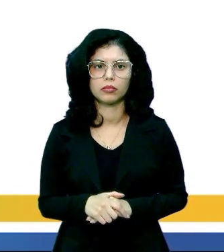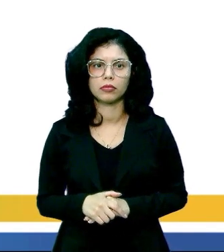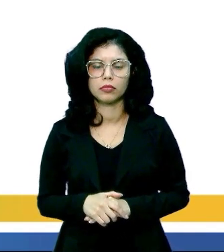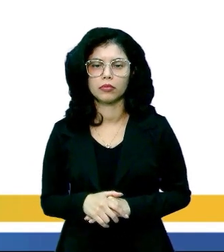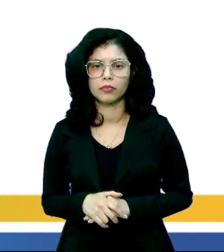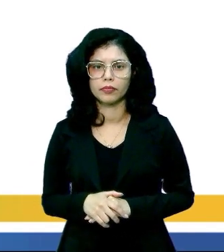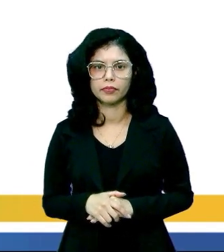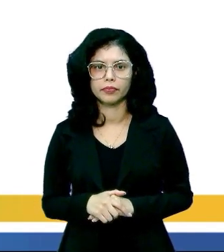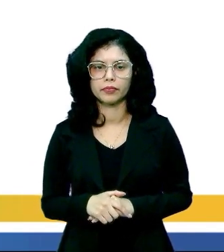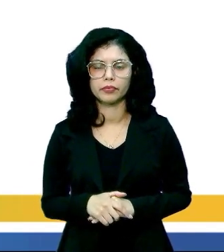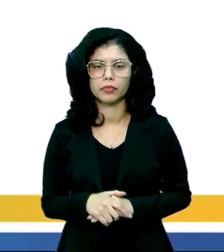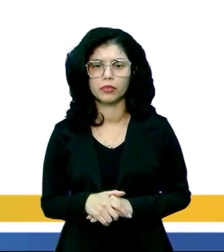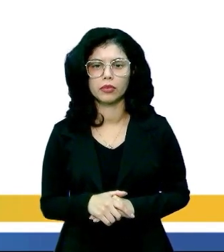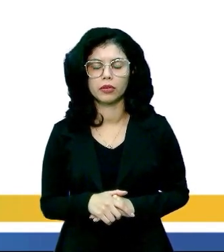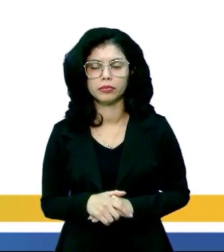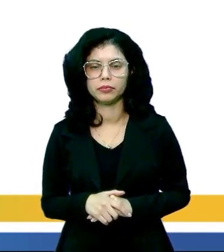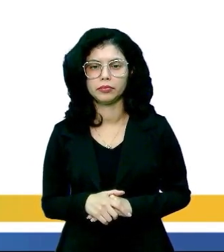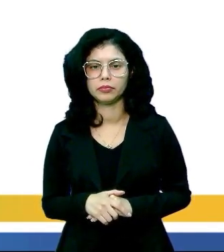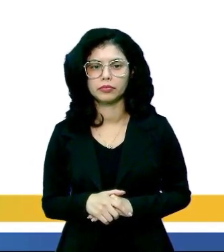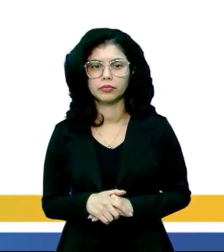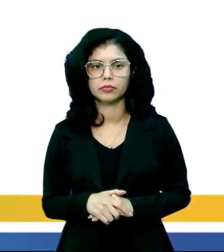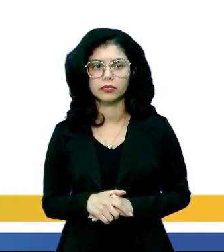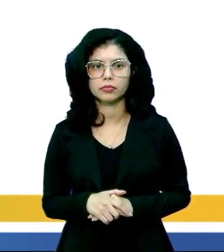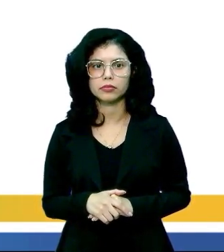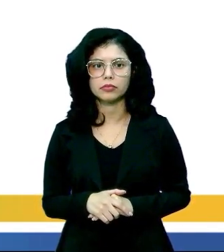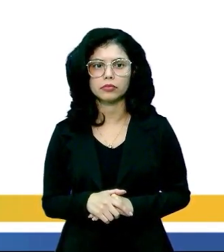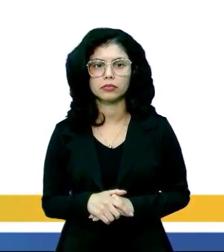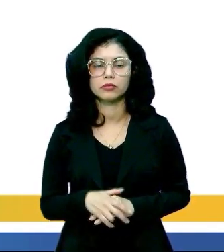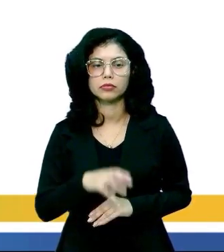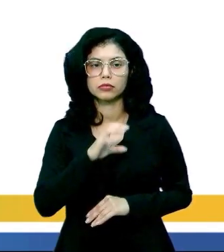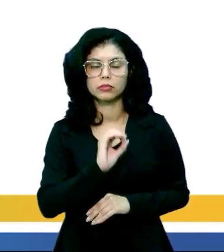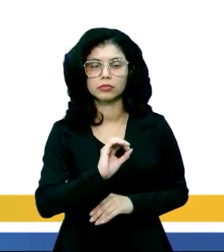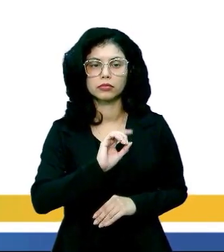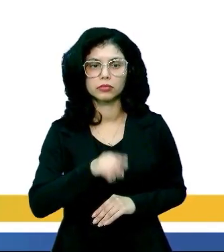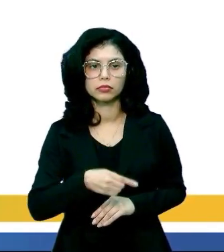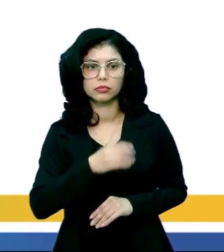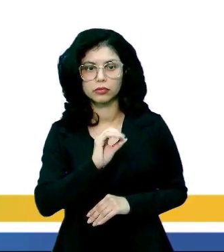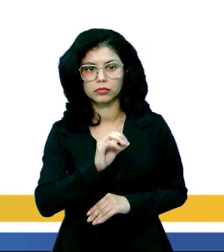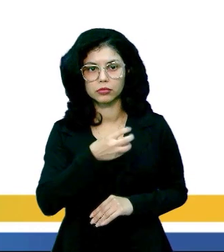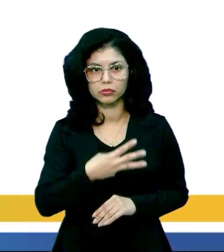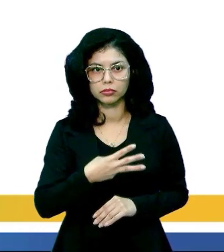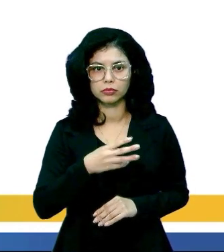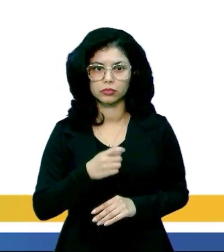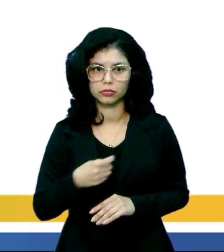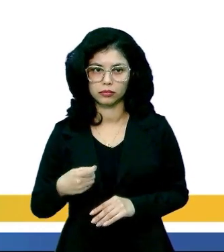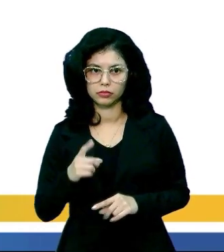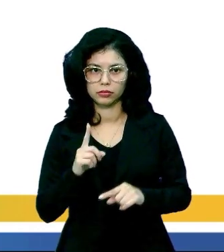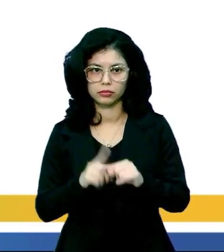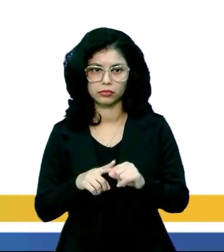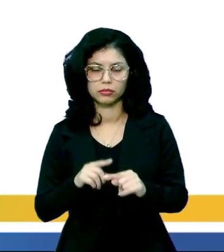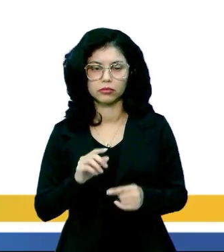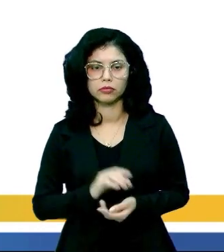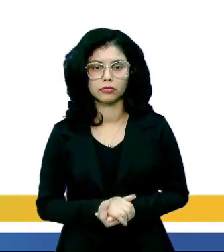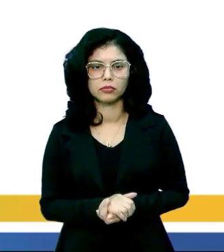0,0375 vezes 60, que é igual. Aí, vamos ver aqui.